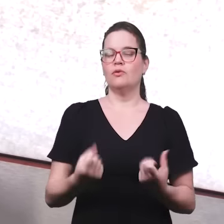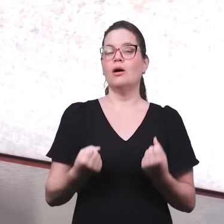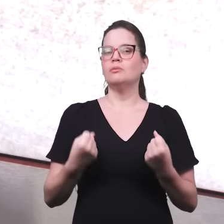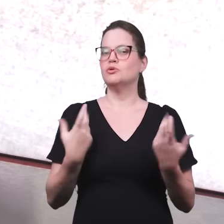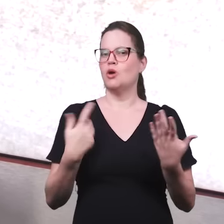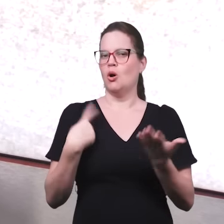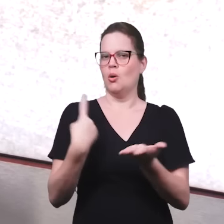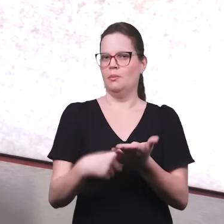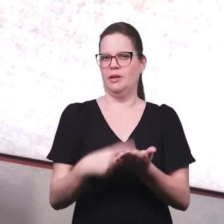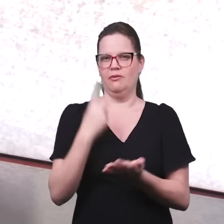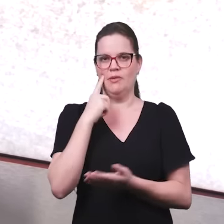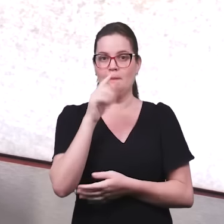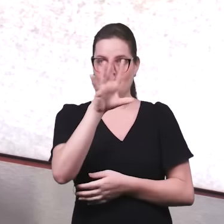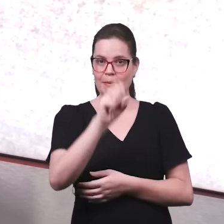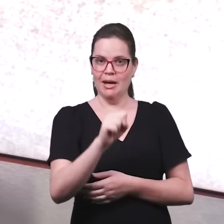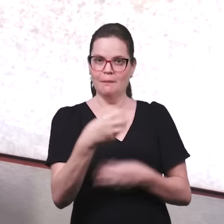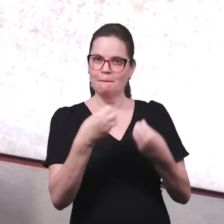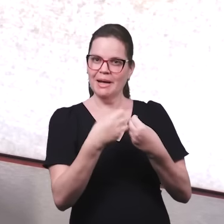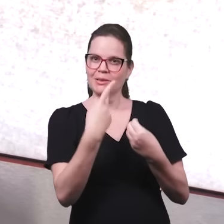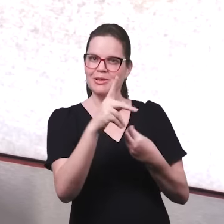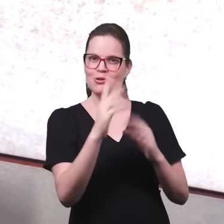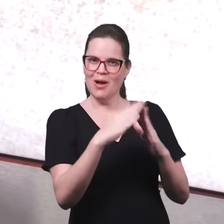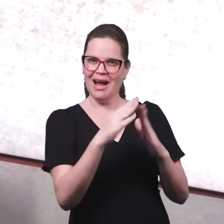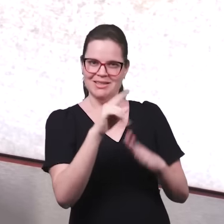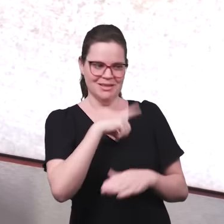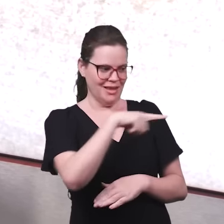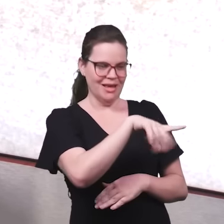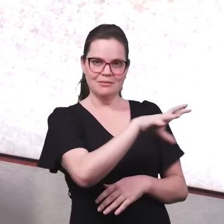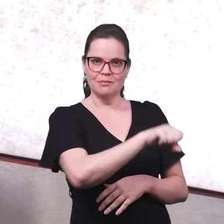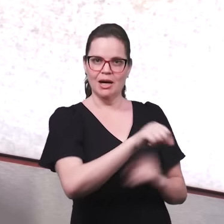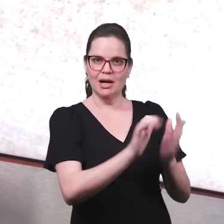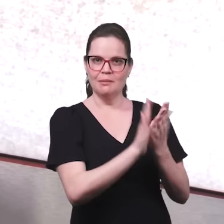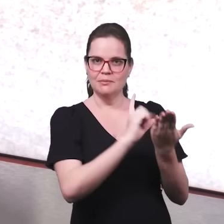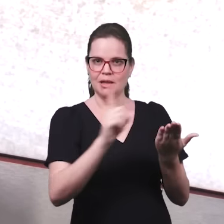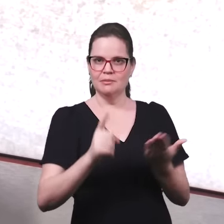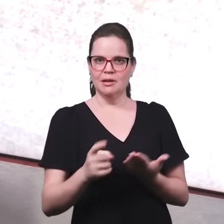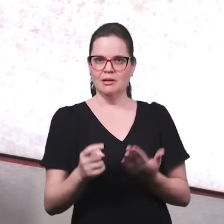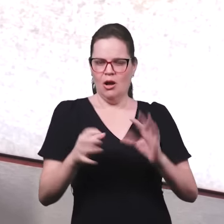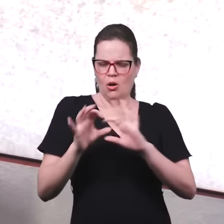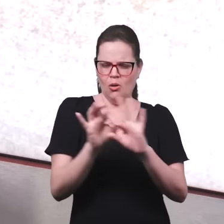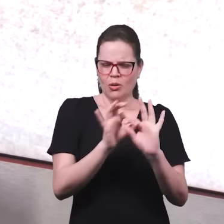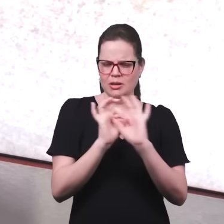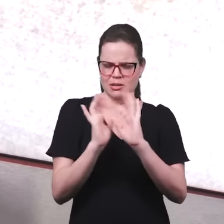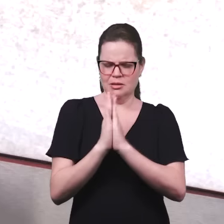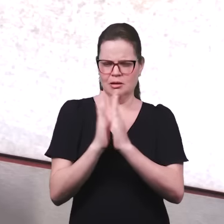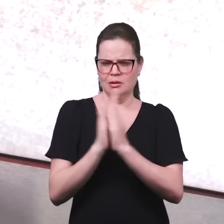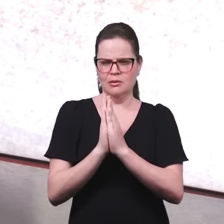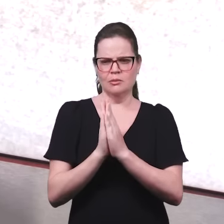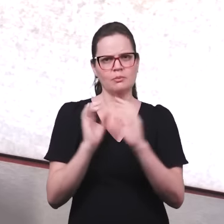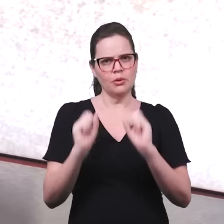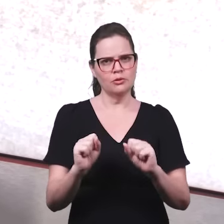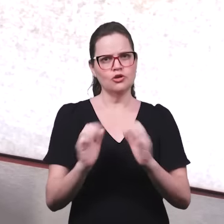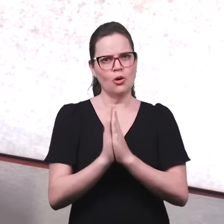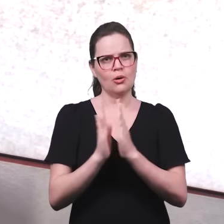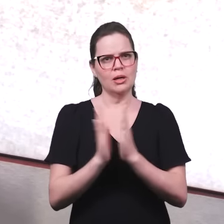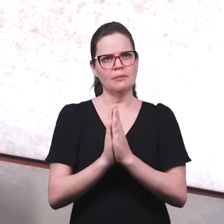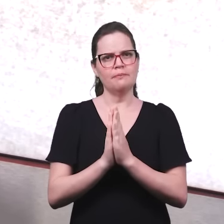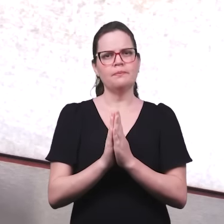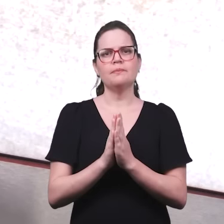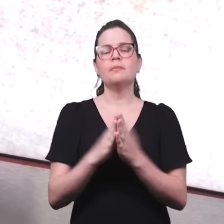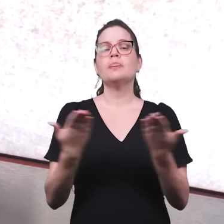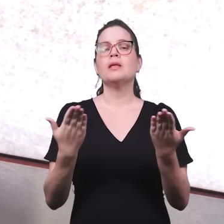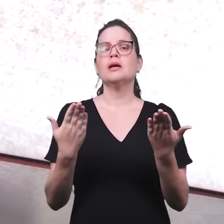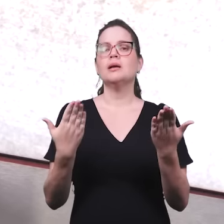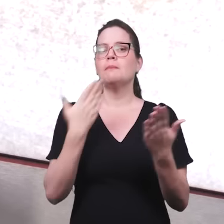coisa. Se tiver perto de você uma Bíblia, pega essa Bíblia agora. Feche os seus olhos, faça uma oração a Deus e faça